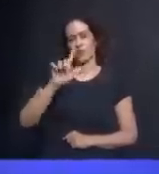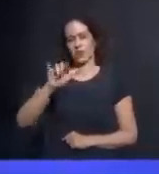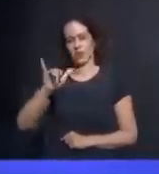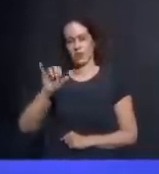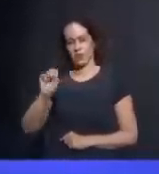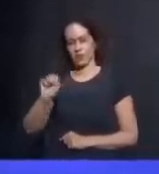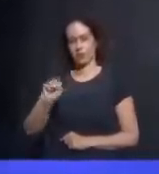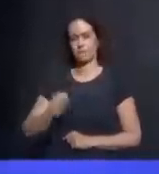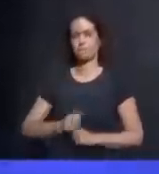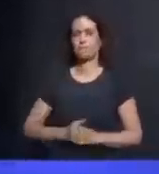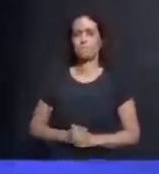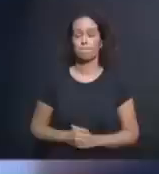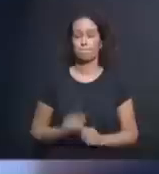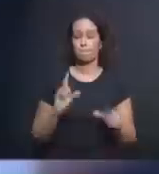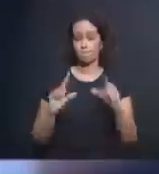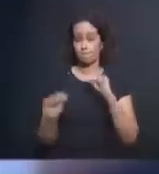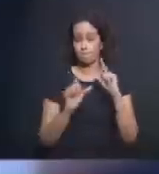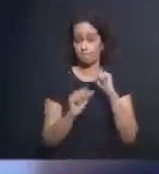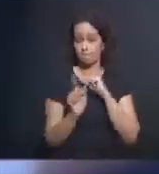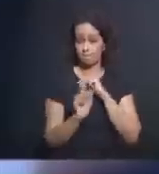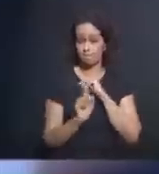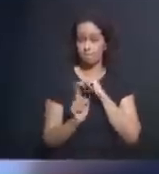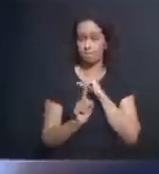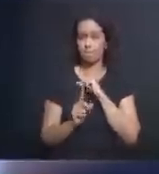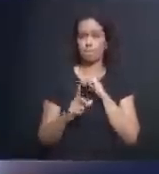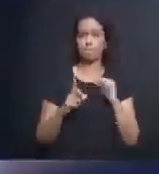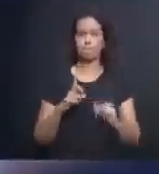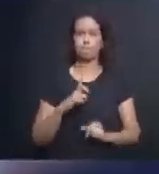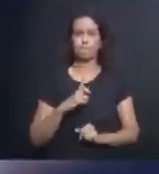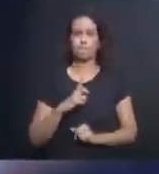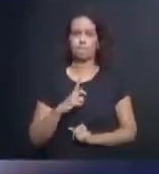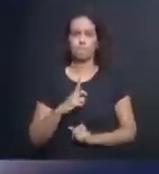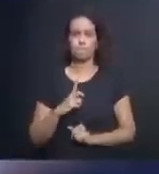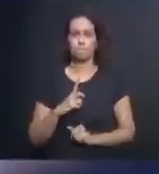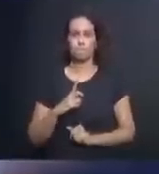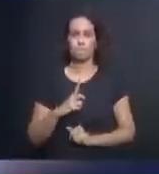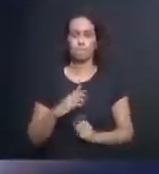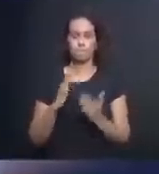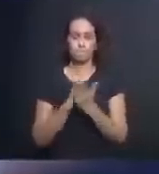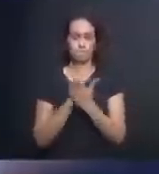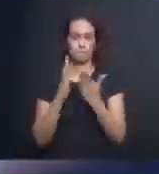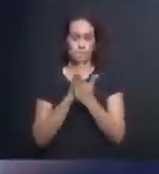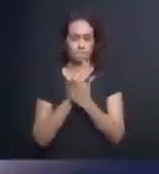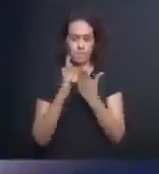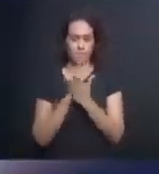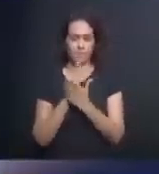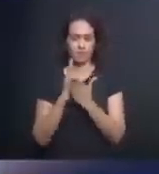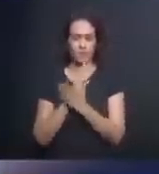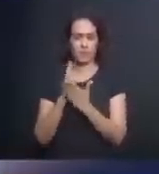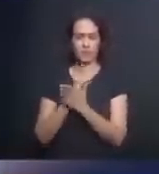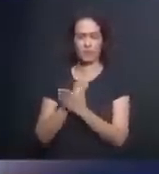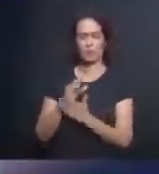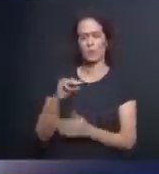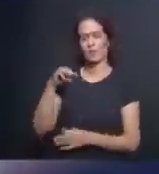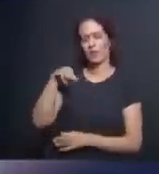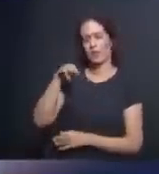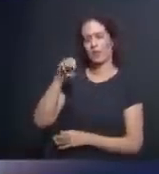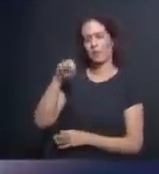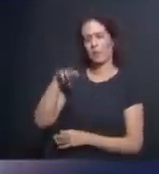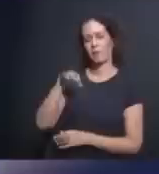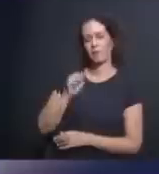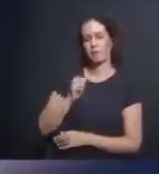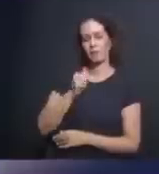Não vai embora ainda, porque a gente ainda tem... Os meninos fizeram memes de você, com a boca